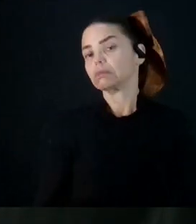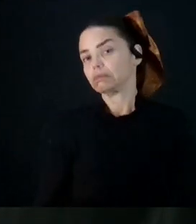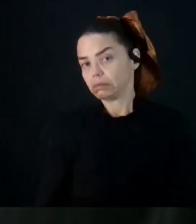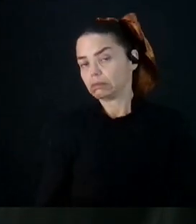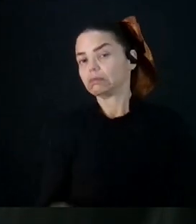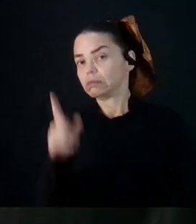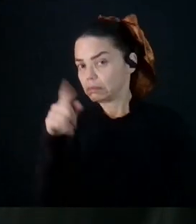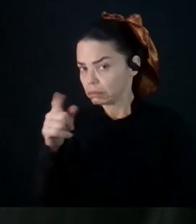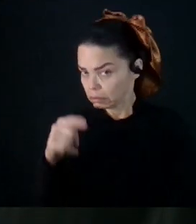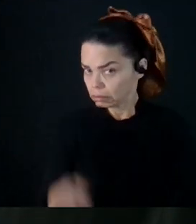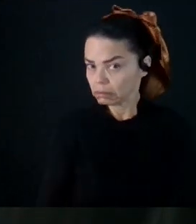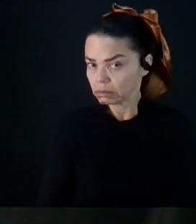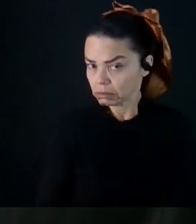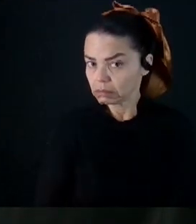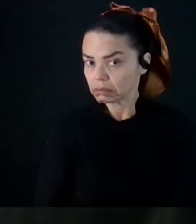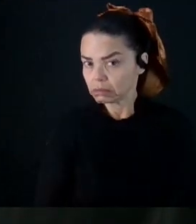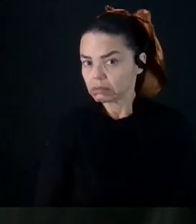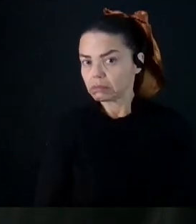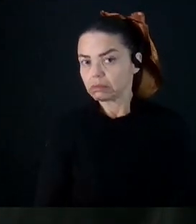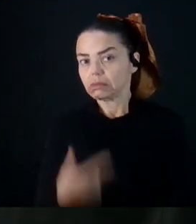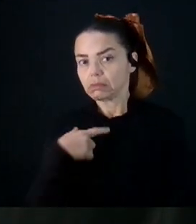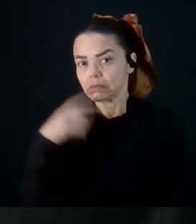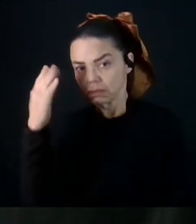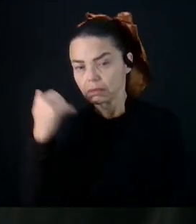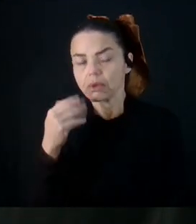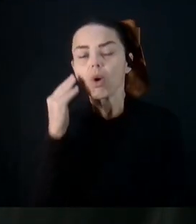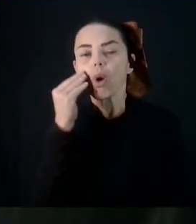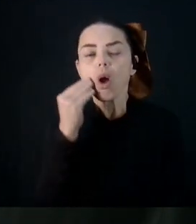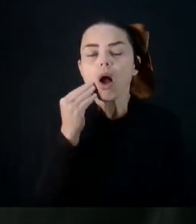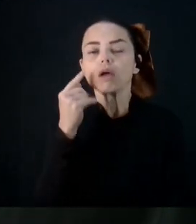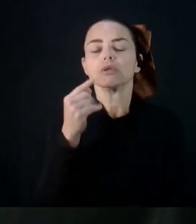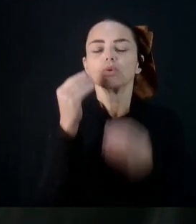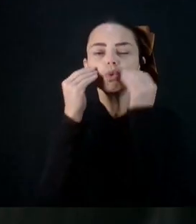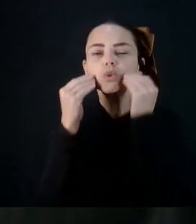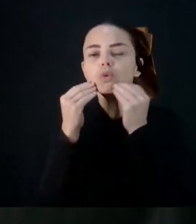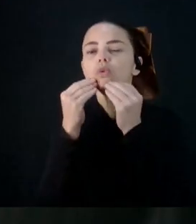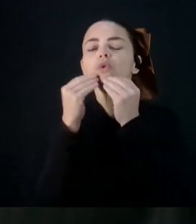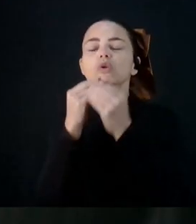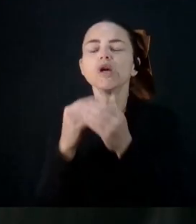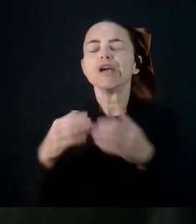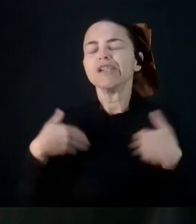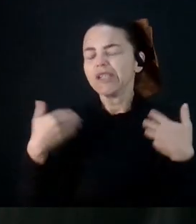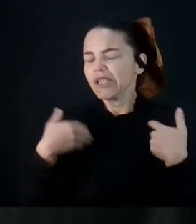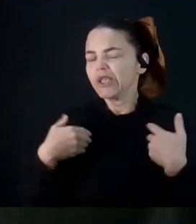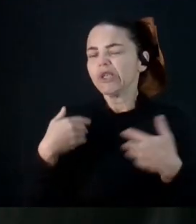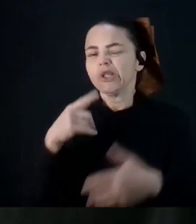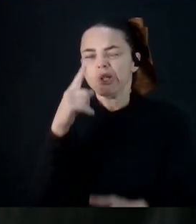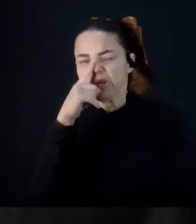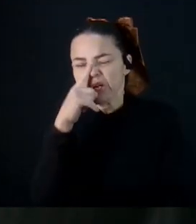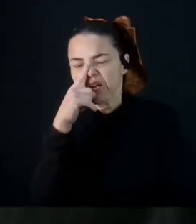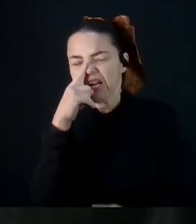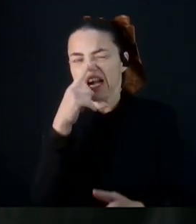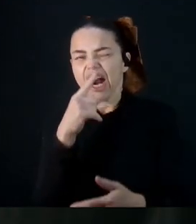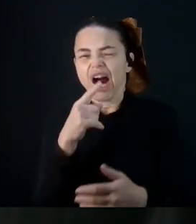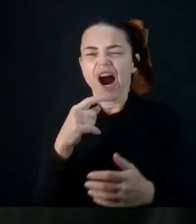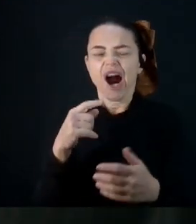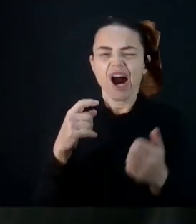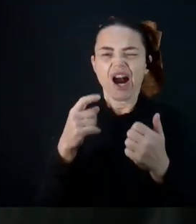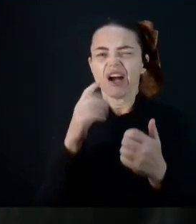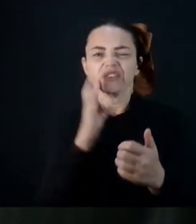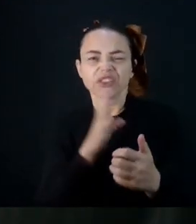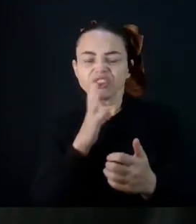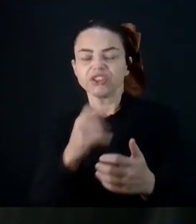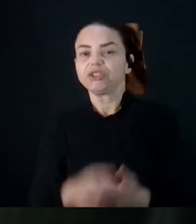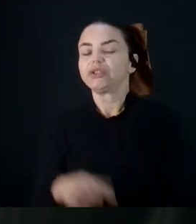Entendeu? Eu sei que porque é gostoso você ver a criança tá lá contente, a mãe, né, curte e tal, é legal, mas a